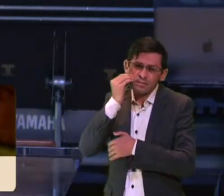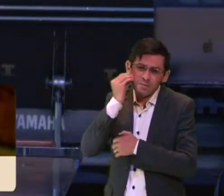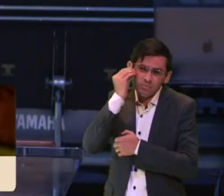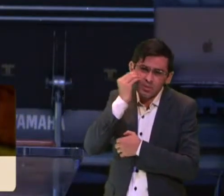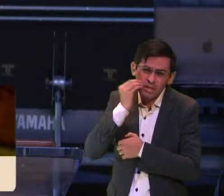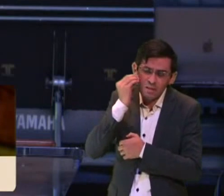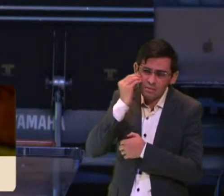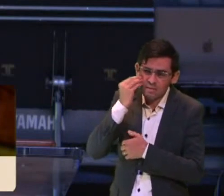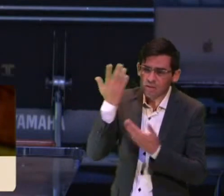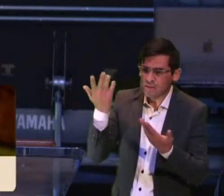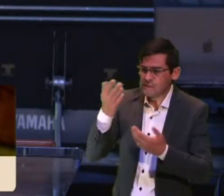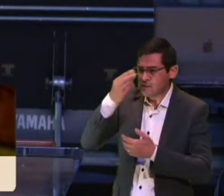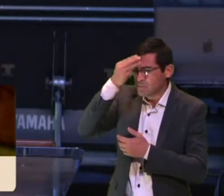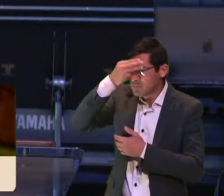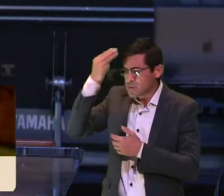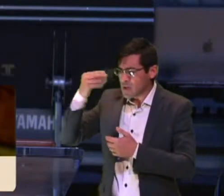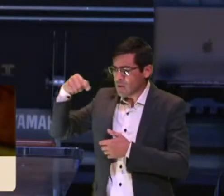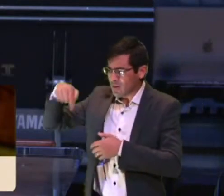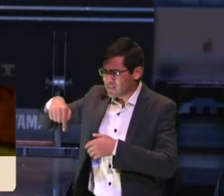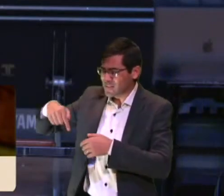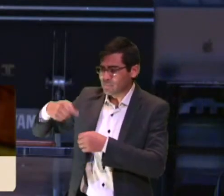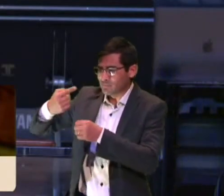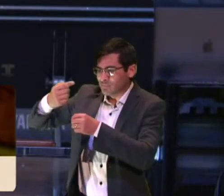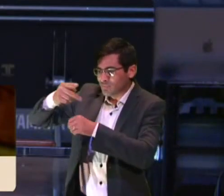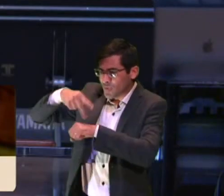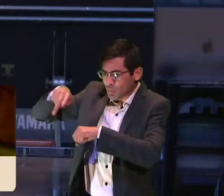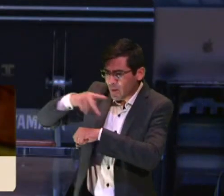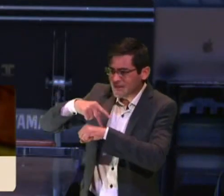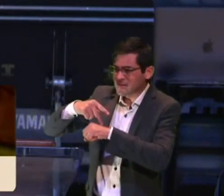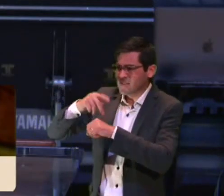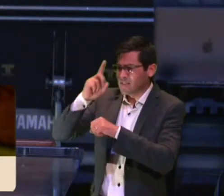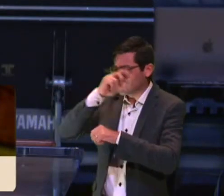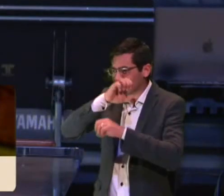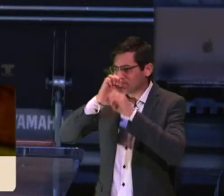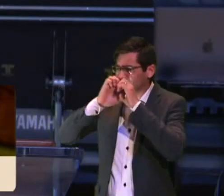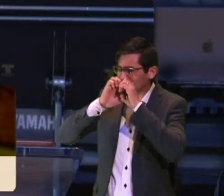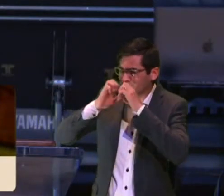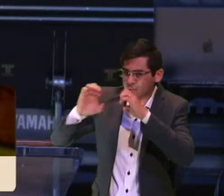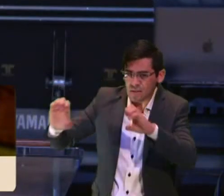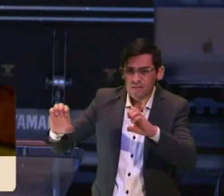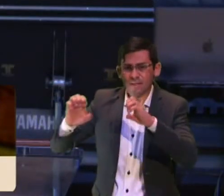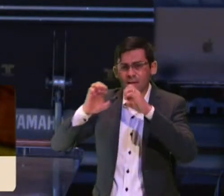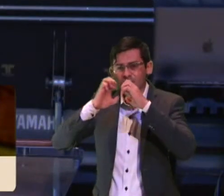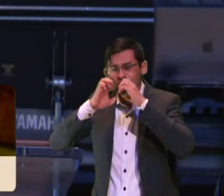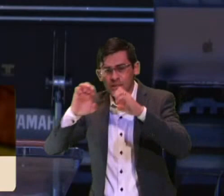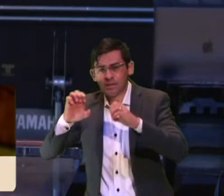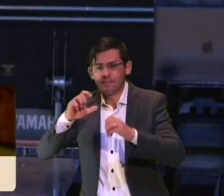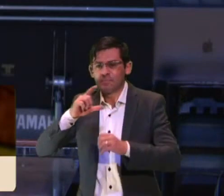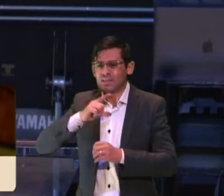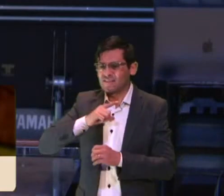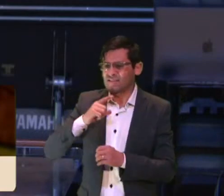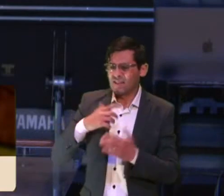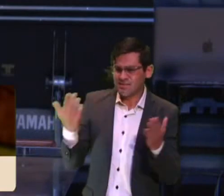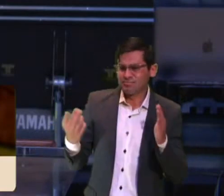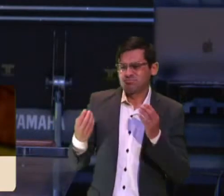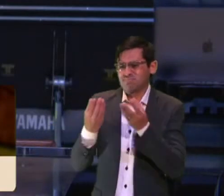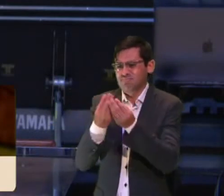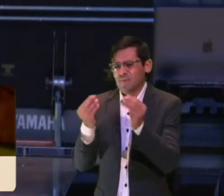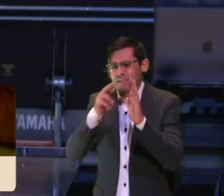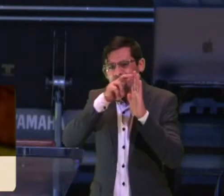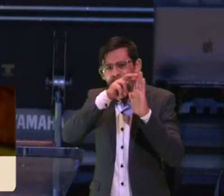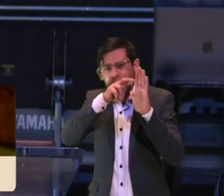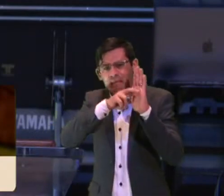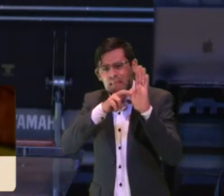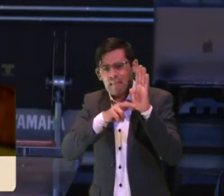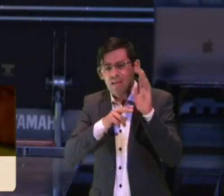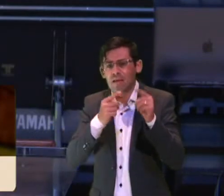falou: Michel, aqui é difícil a gente evangelizar. Existe uma série de restrições,